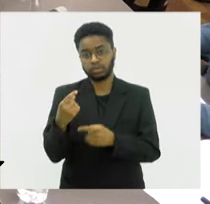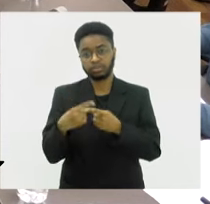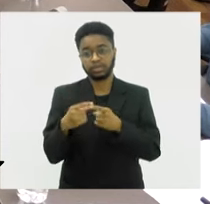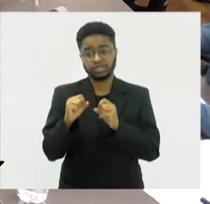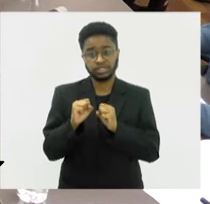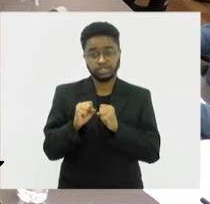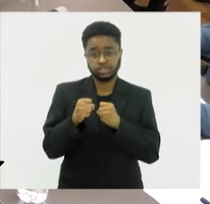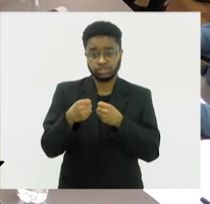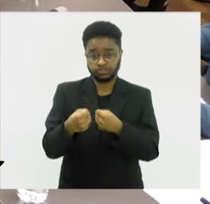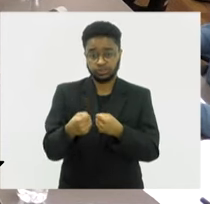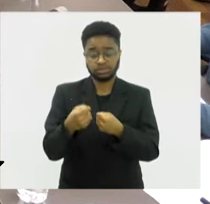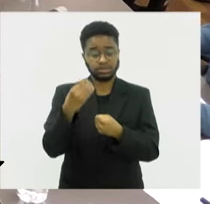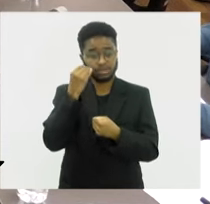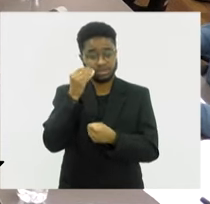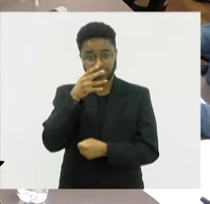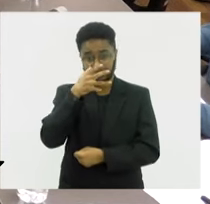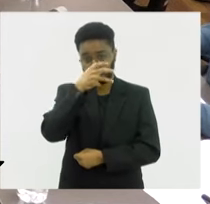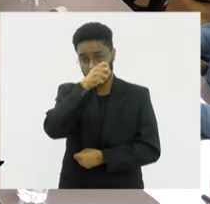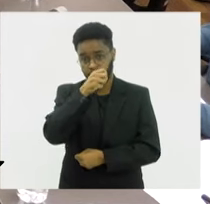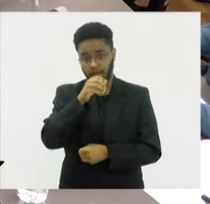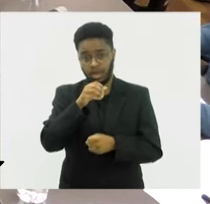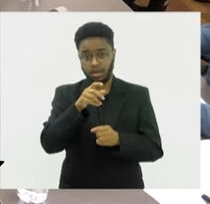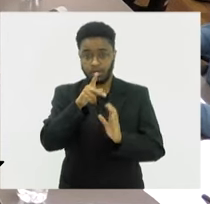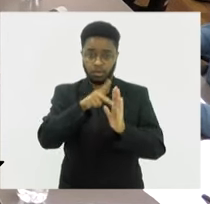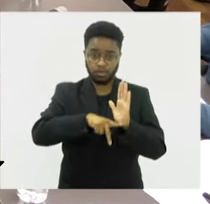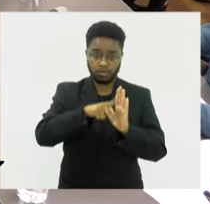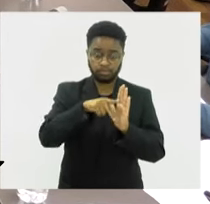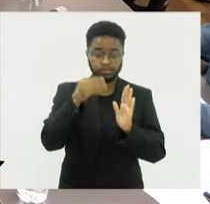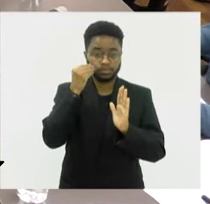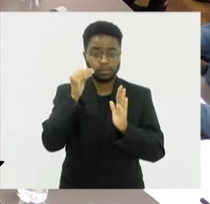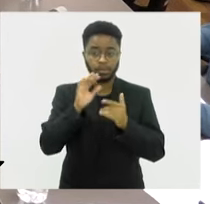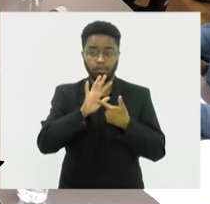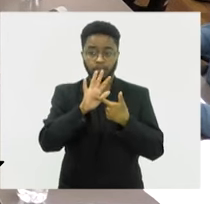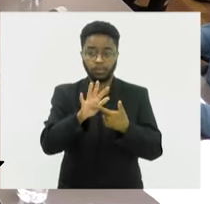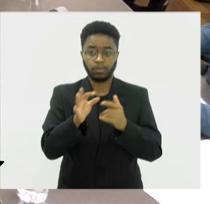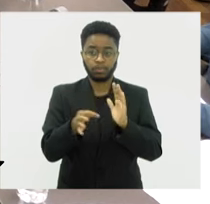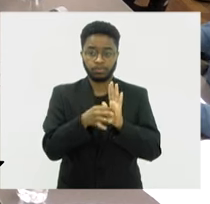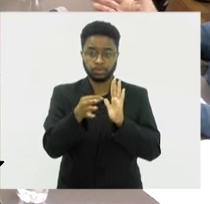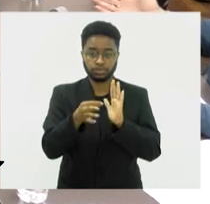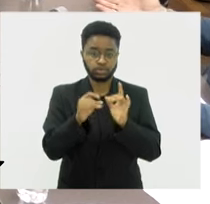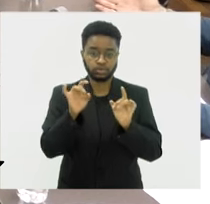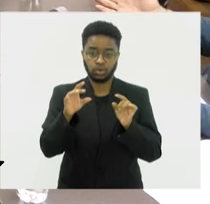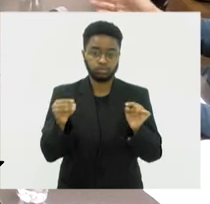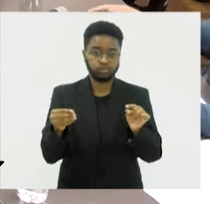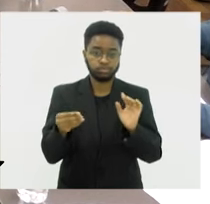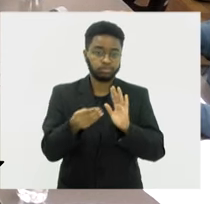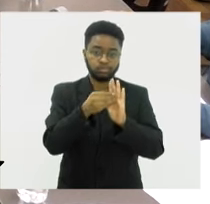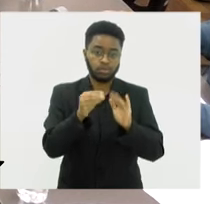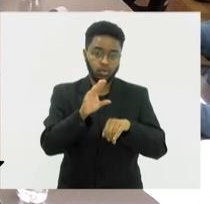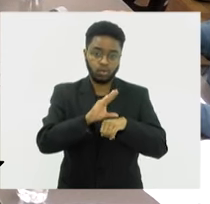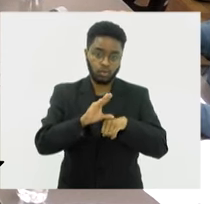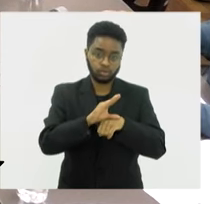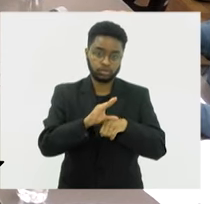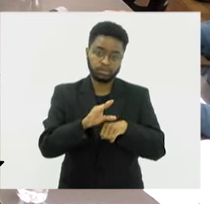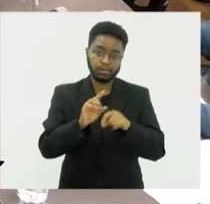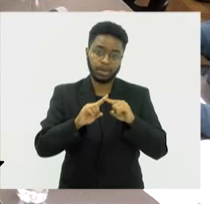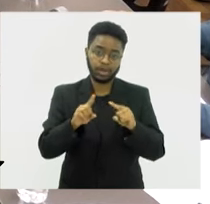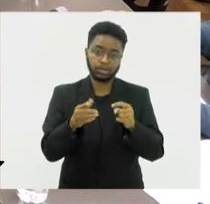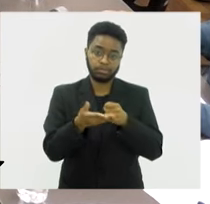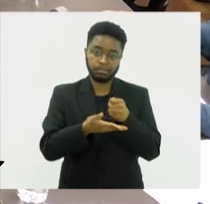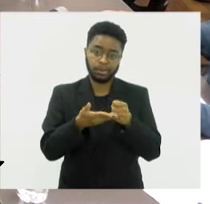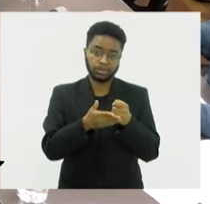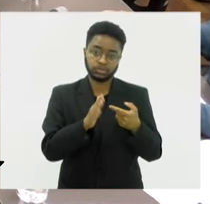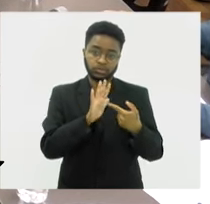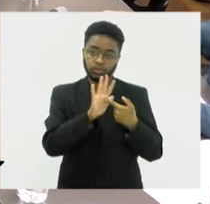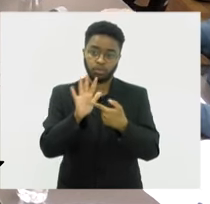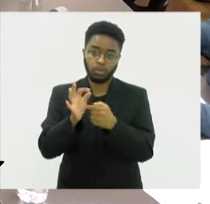esforçar na bancada para salvar projeto, apresentando um parecer meramente pela constitucionalidade, sem apresentar embasamento, é o contrário de tudo que a